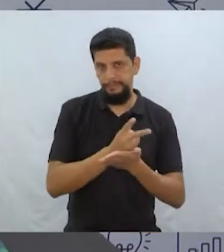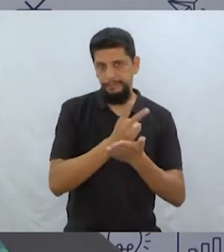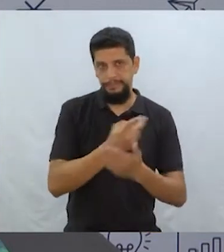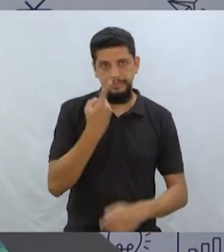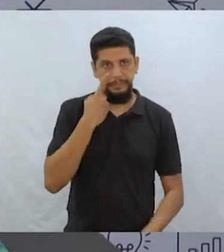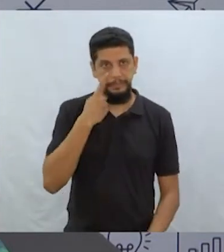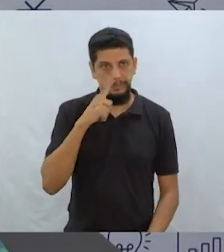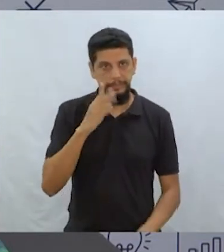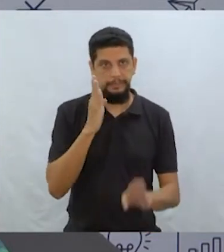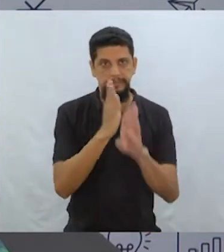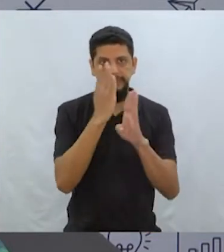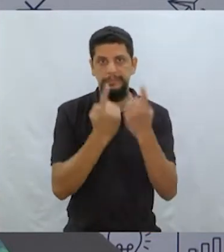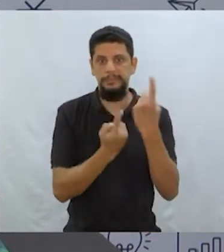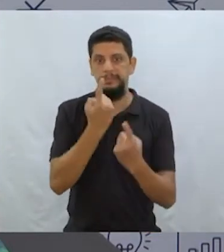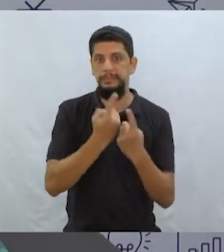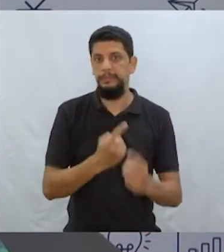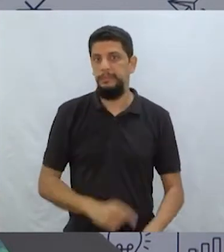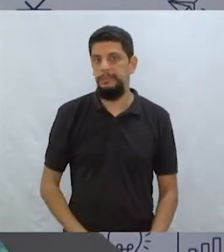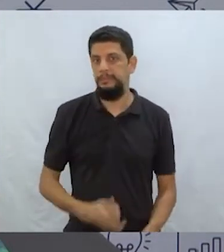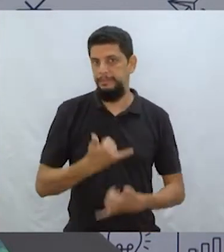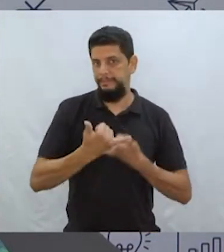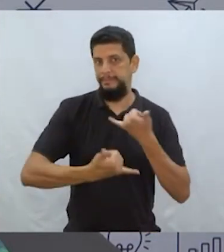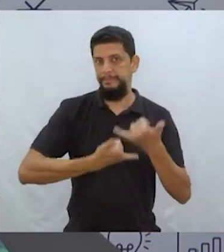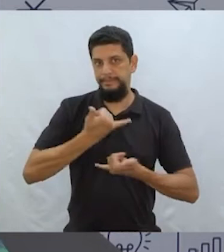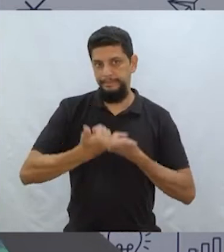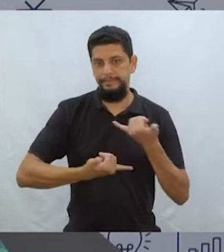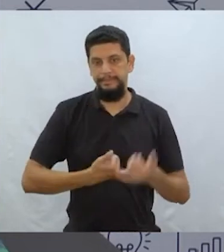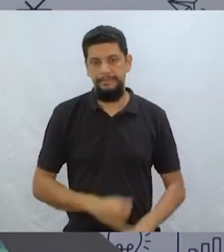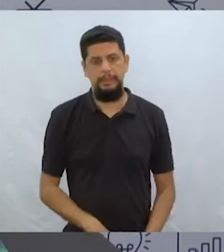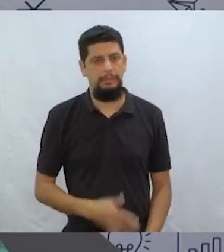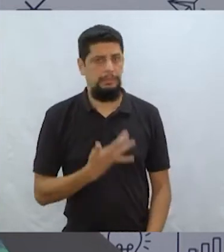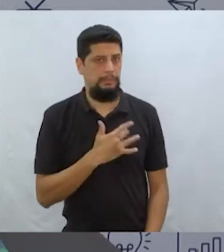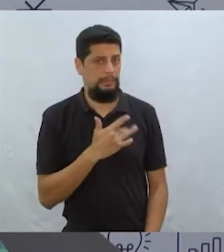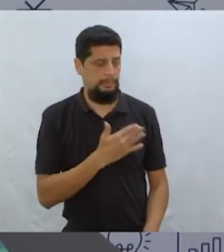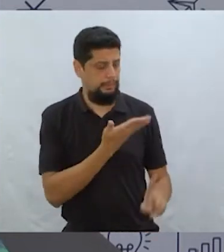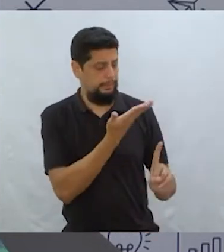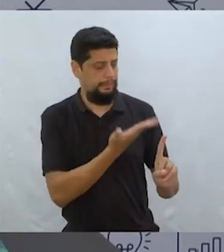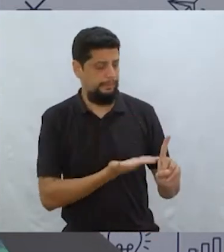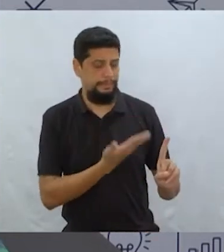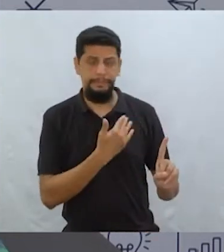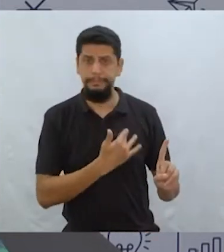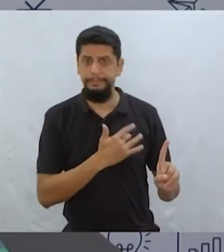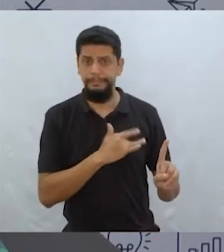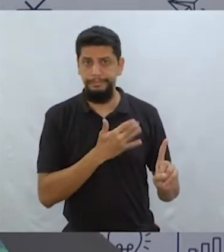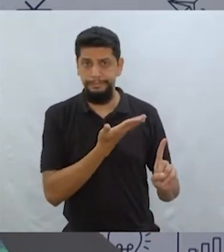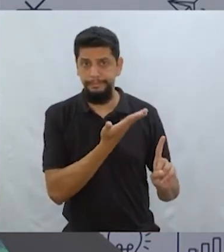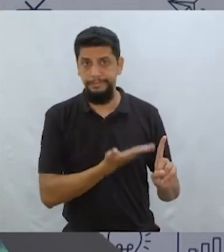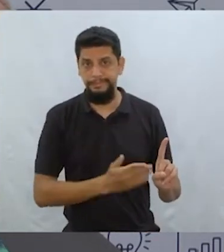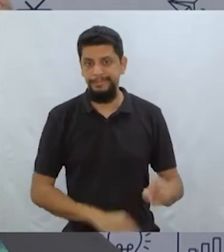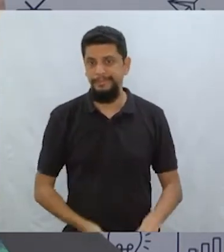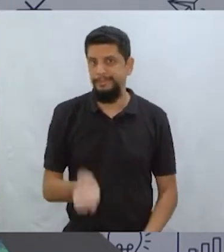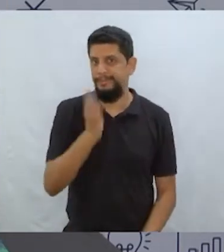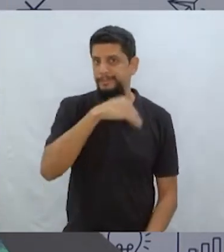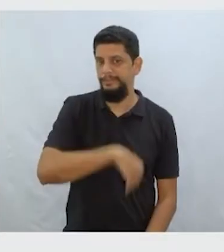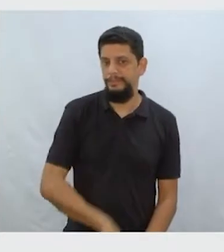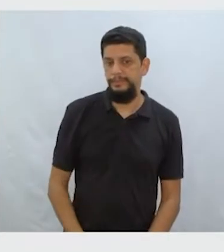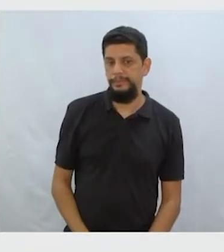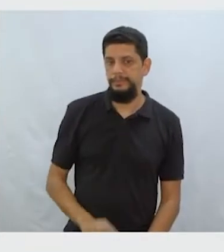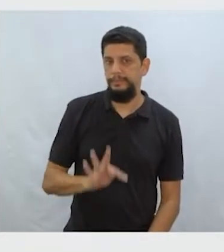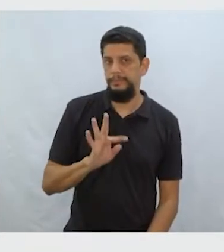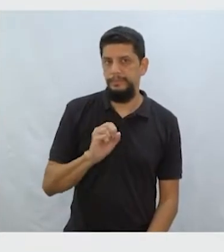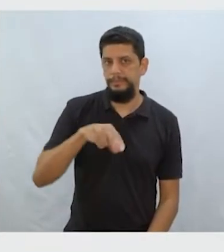continuar para descobrir qual é essa brincadeira dadinho do bisavô Arquimedes vamos lá